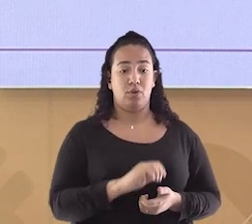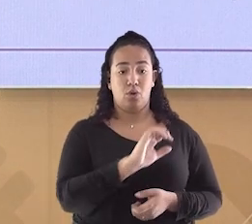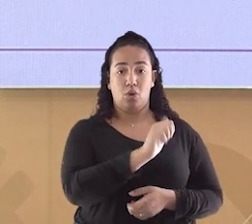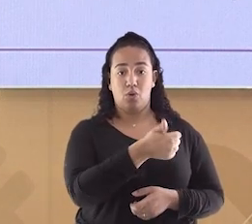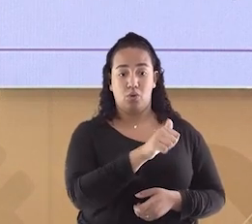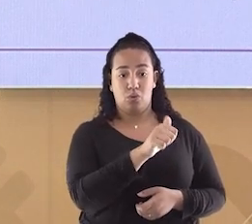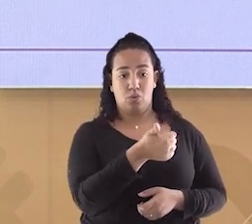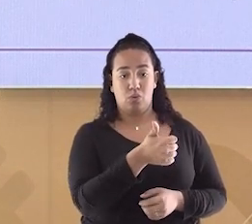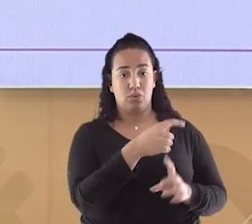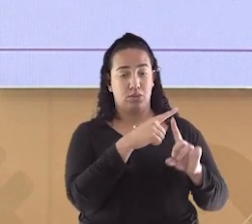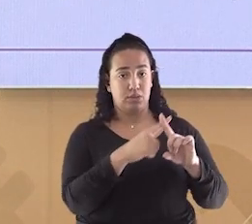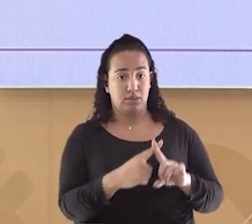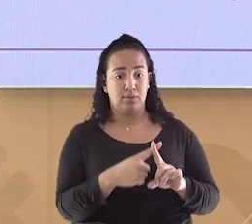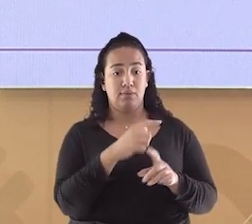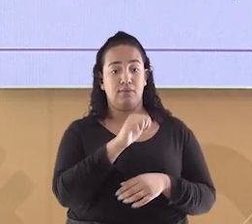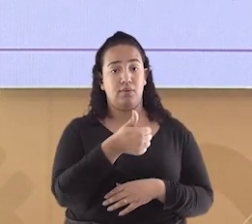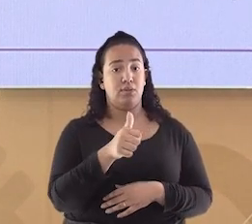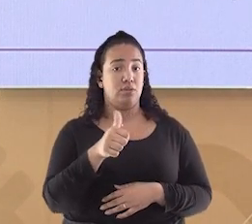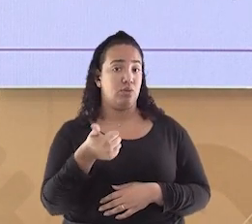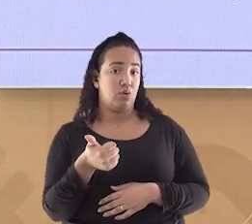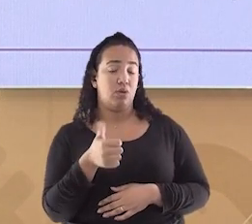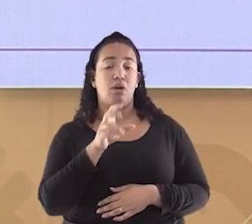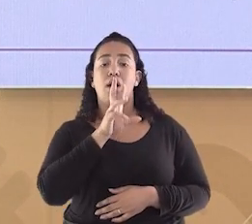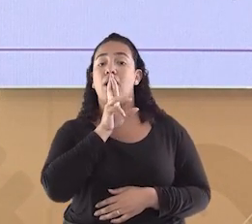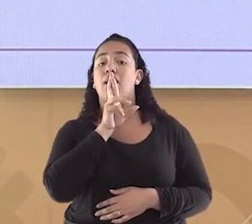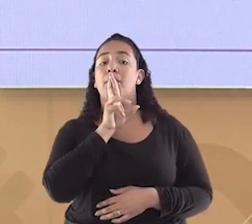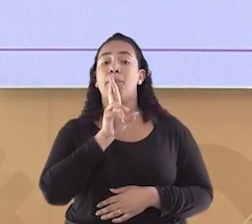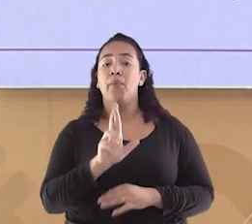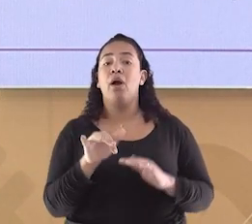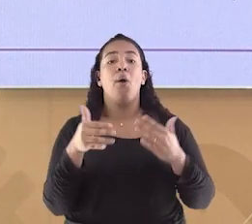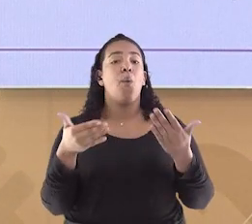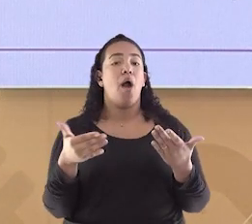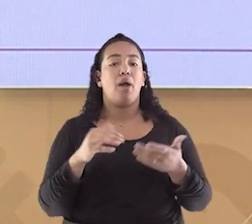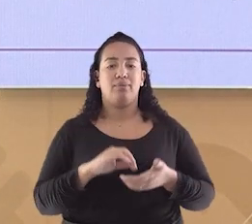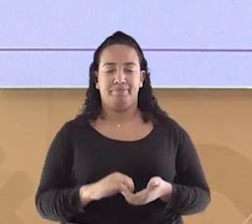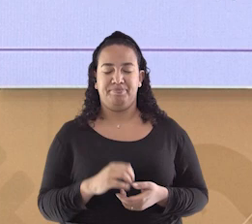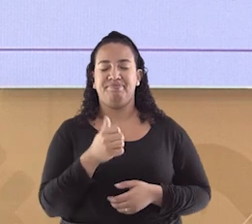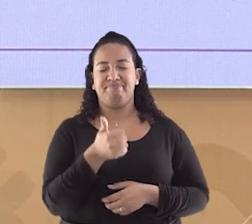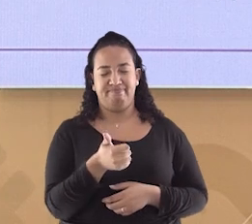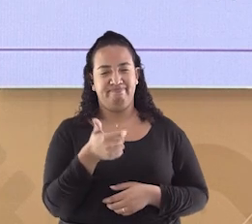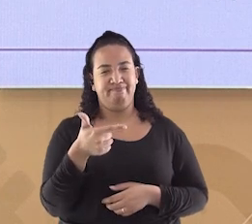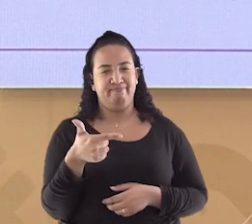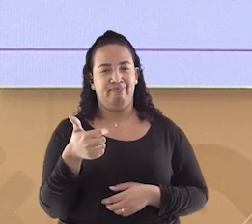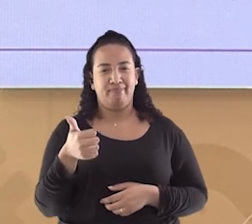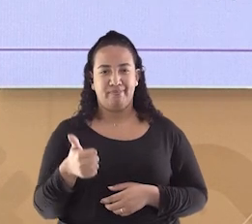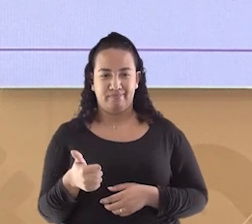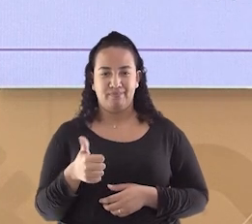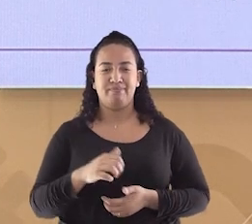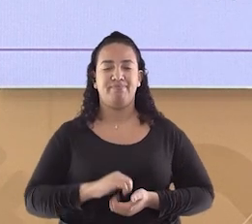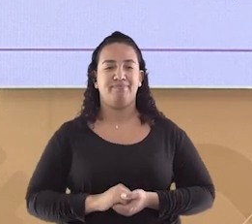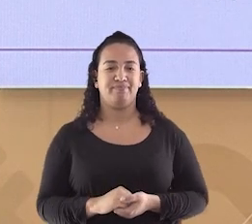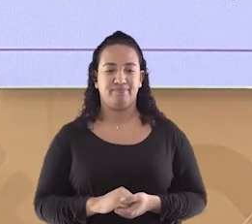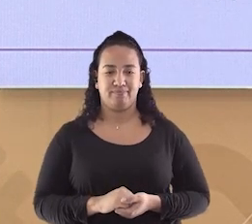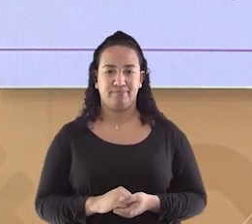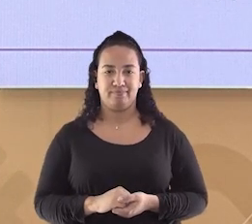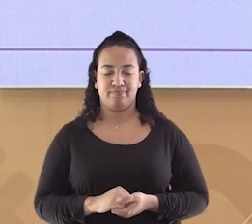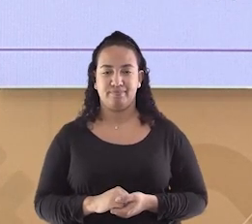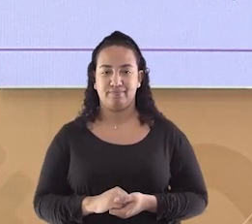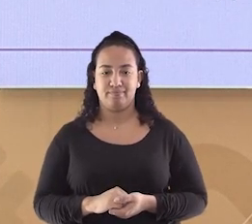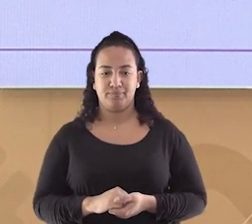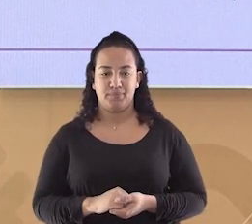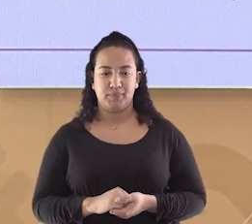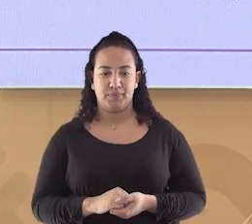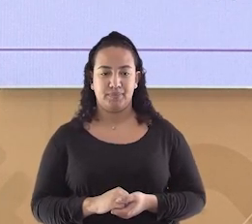ao quadrado, ou seja, 11 vezes 11, encontramos exatamente 121.